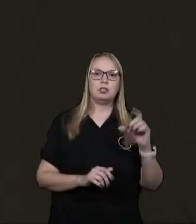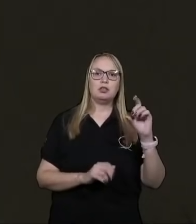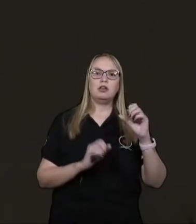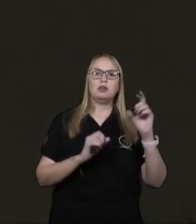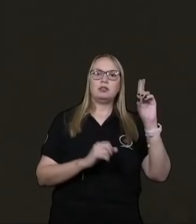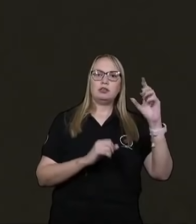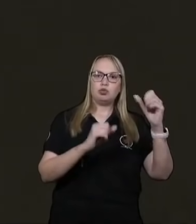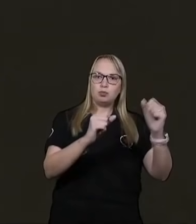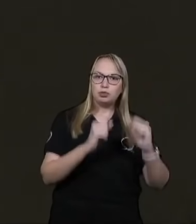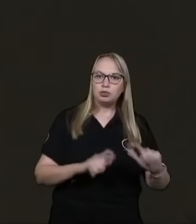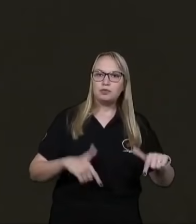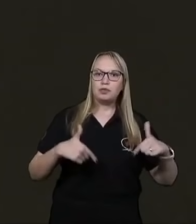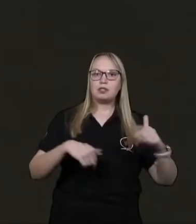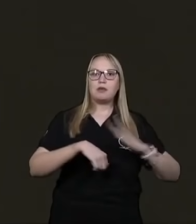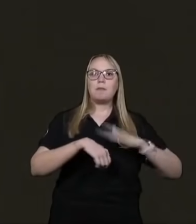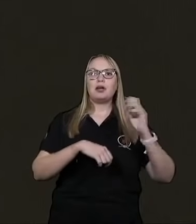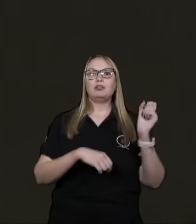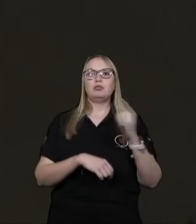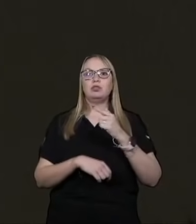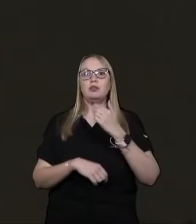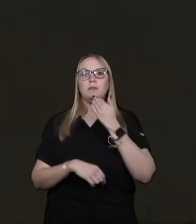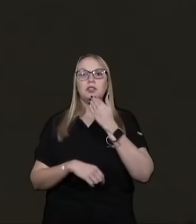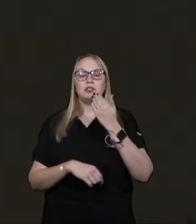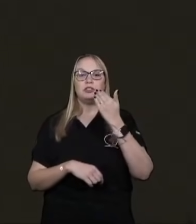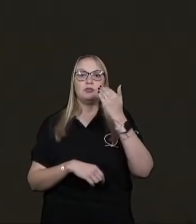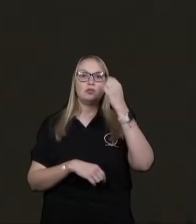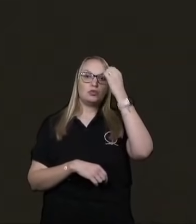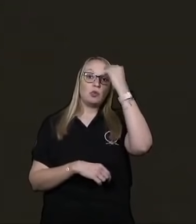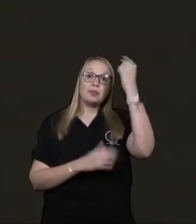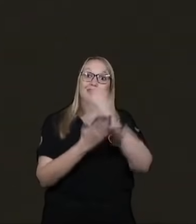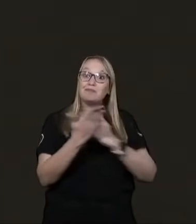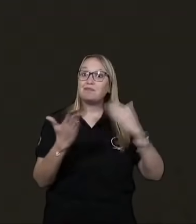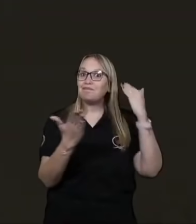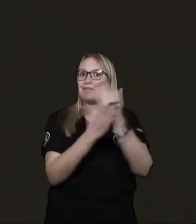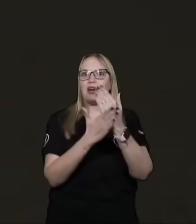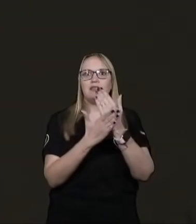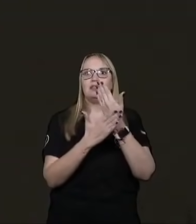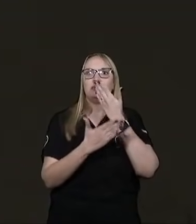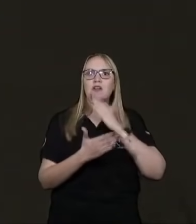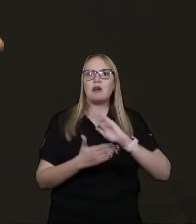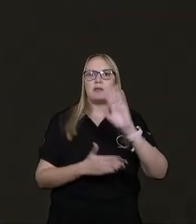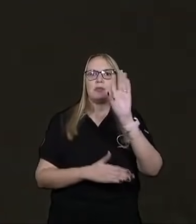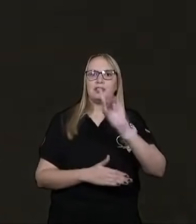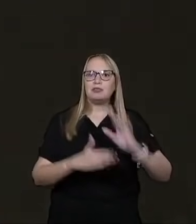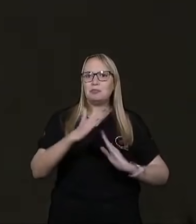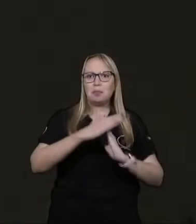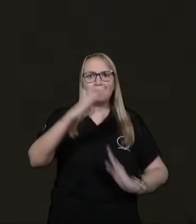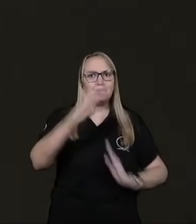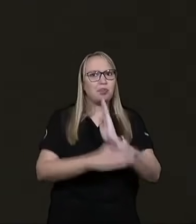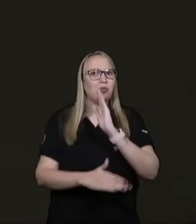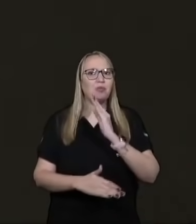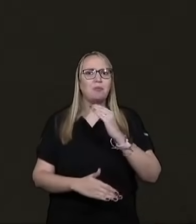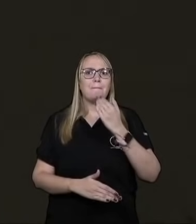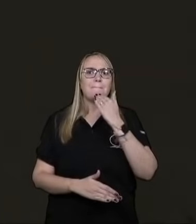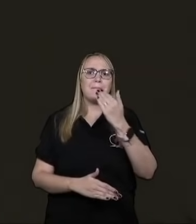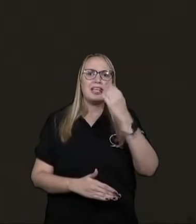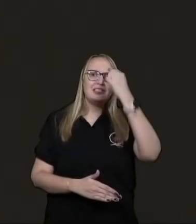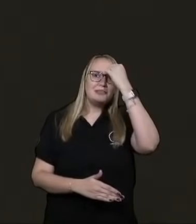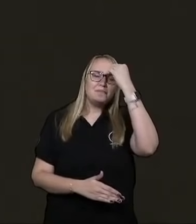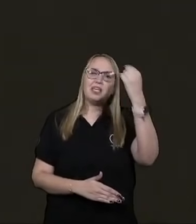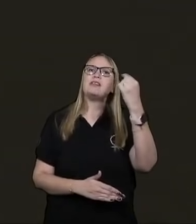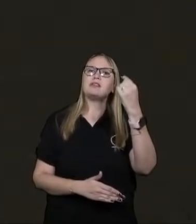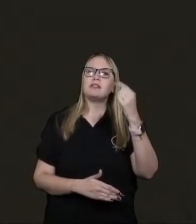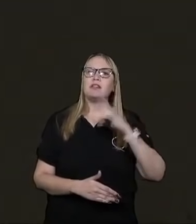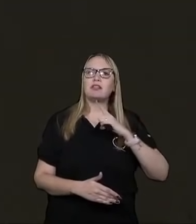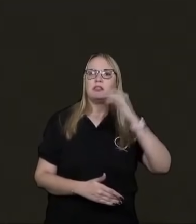tudo mais abundantemente além do que pedimos ou Pensamos a promessa de Deus é muito além do que você perde do que você pensa então eu tenho